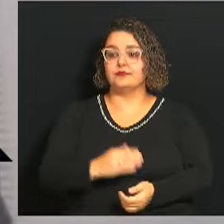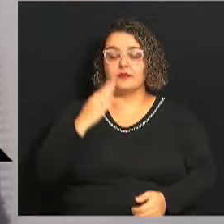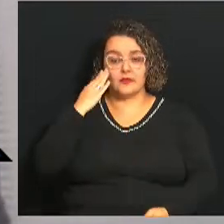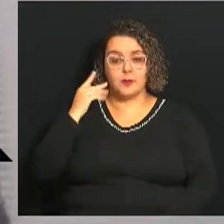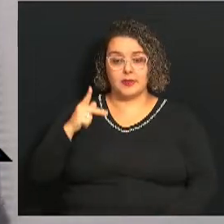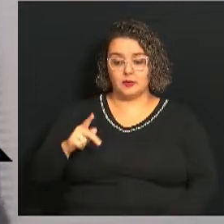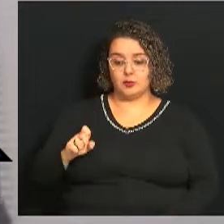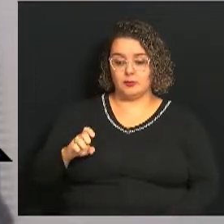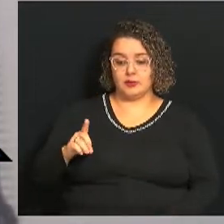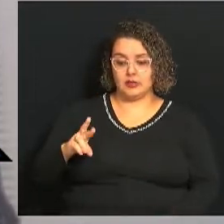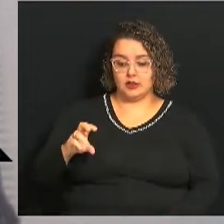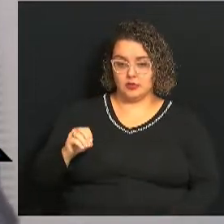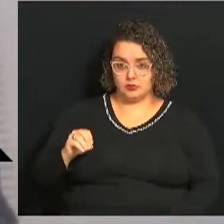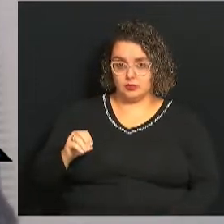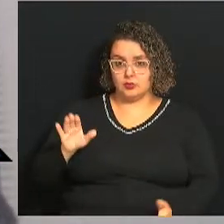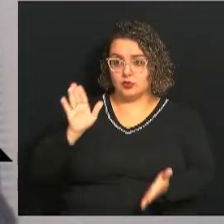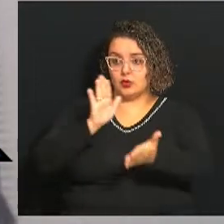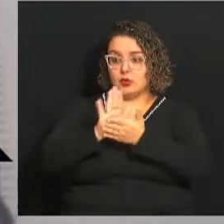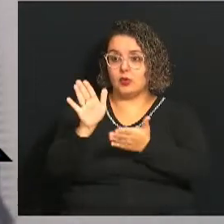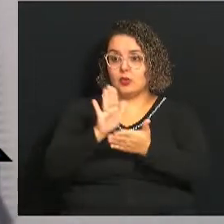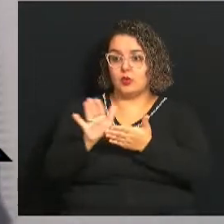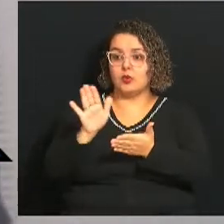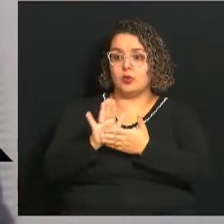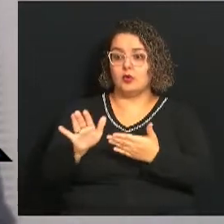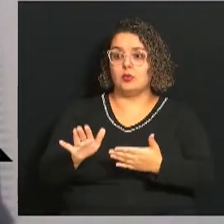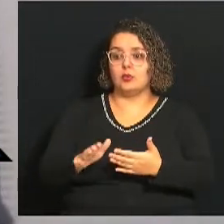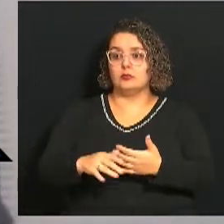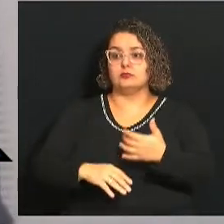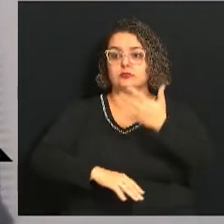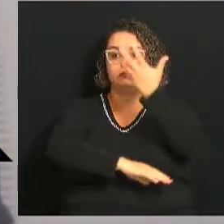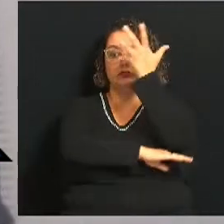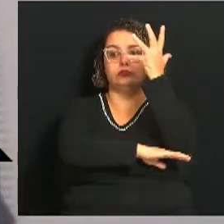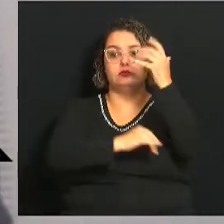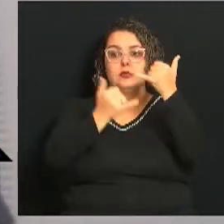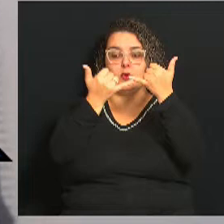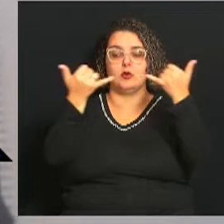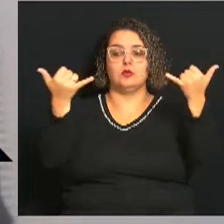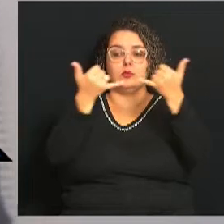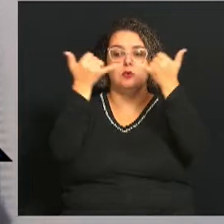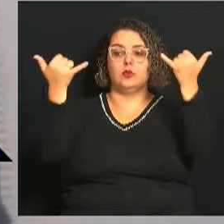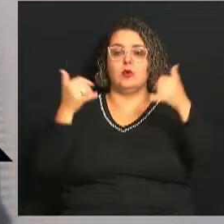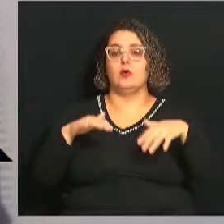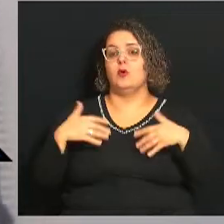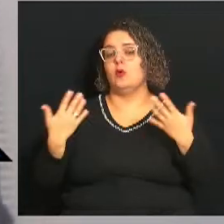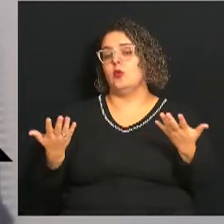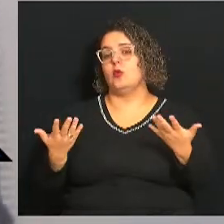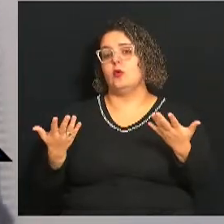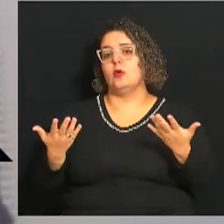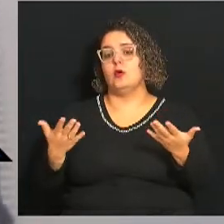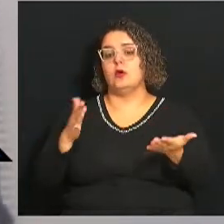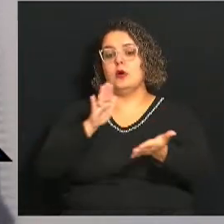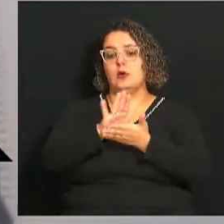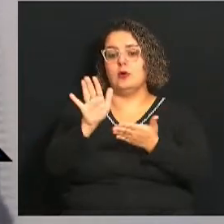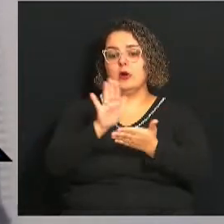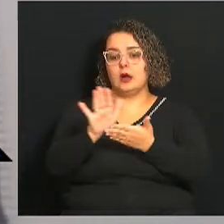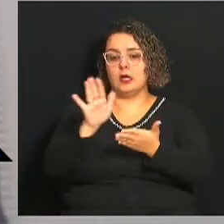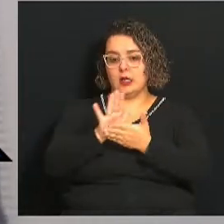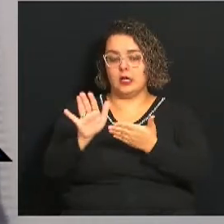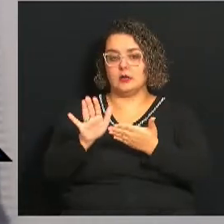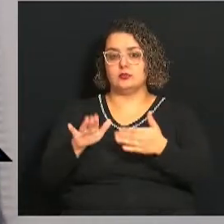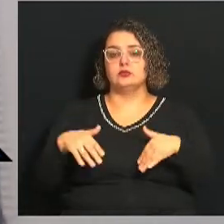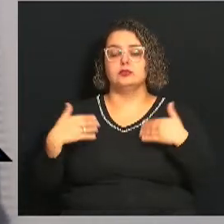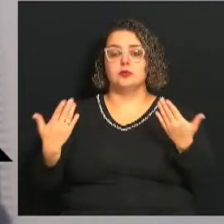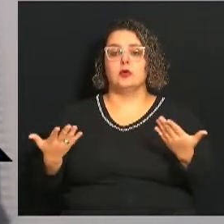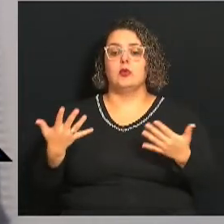relação ao custo, o enterramento da fiação, a fiação aérea, né? Qual que é a proporção de custo e qual que